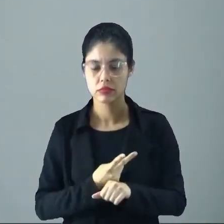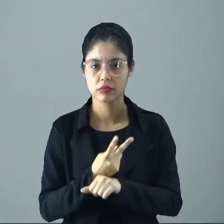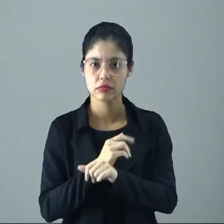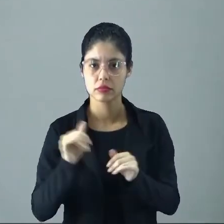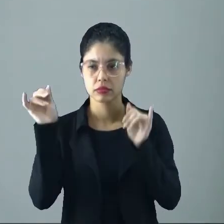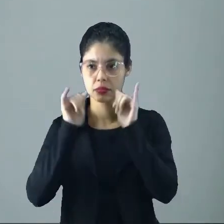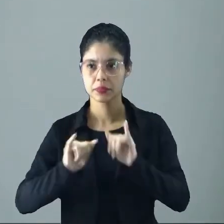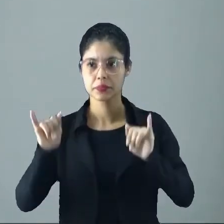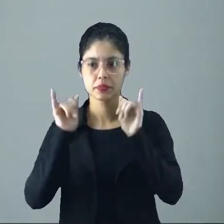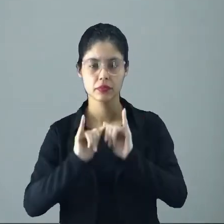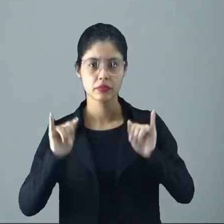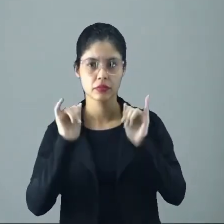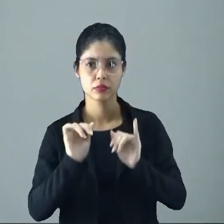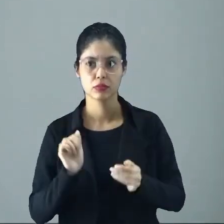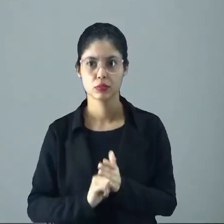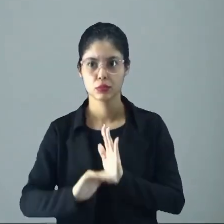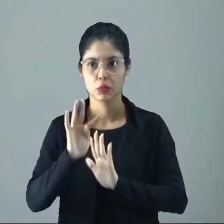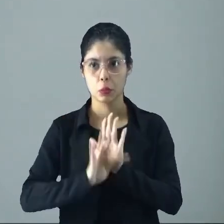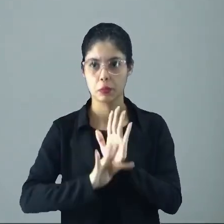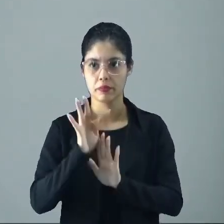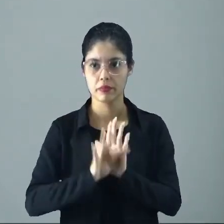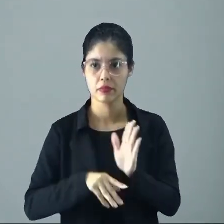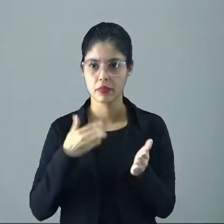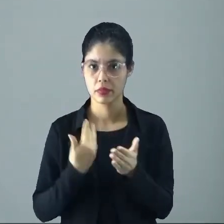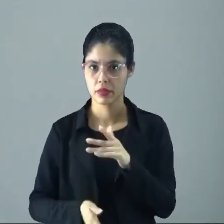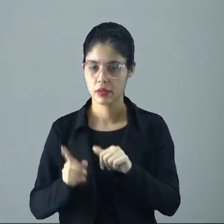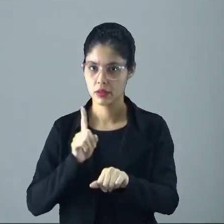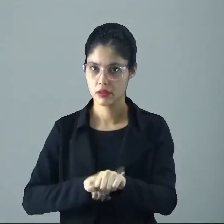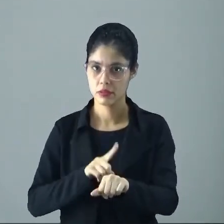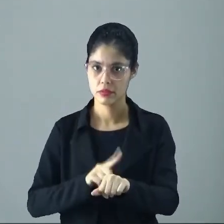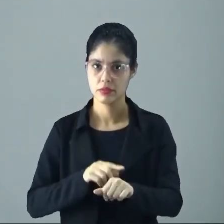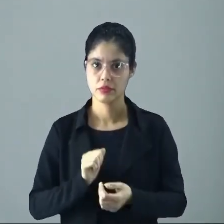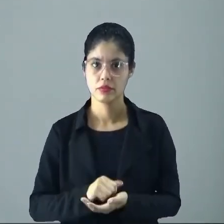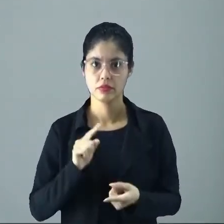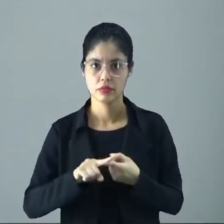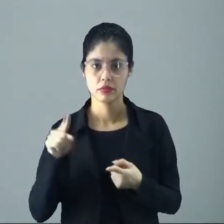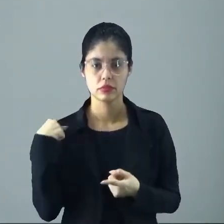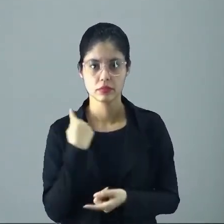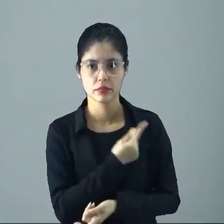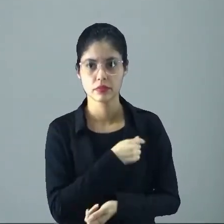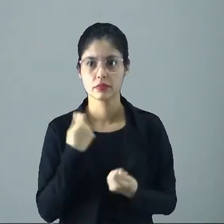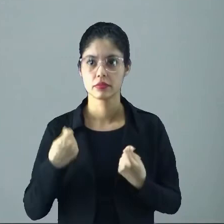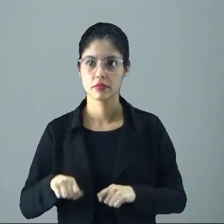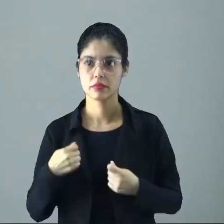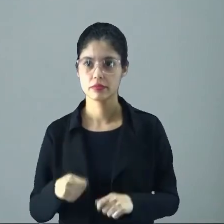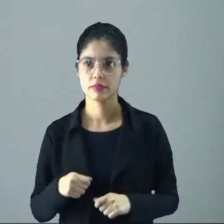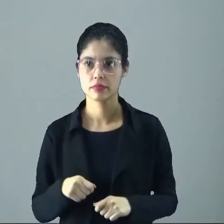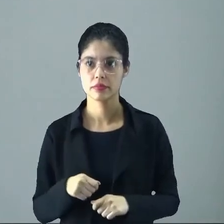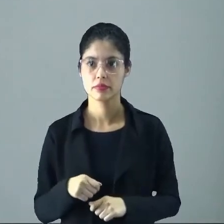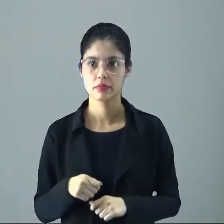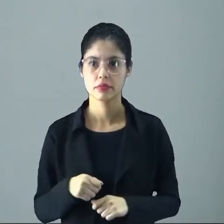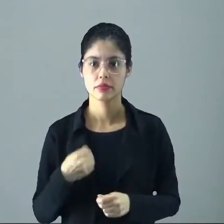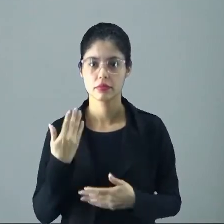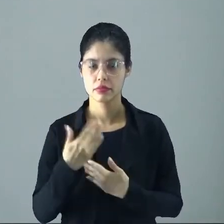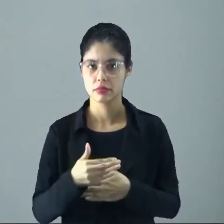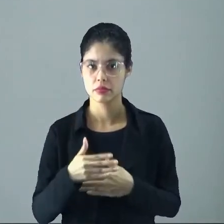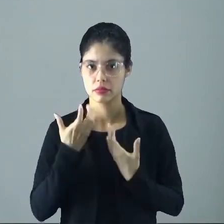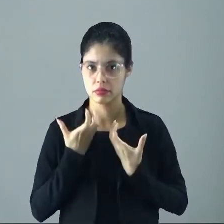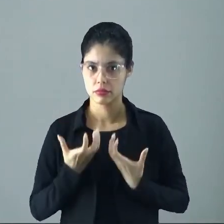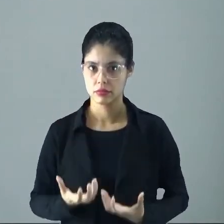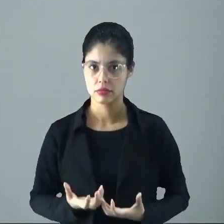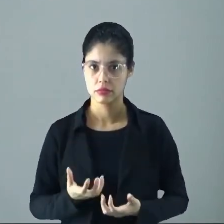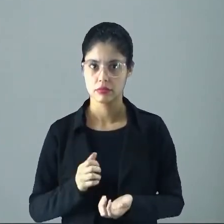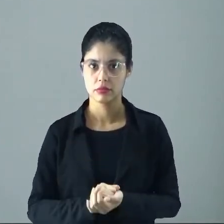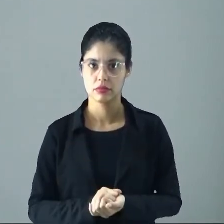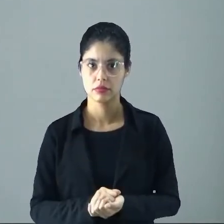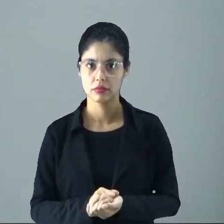procurar informação no texto para não perder muito tempo, porque nós precisamos... É uma prova cansativa,